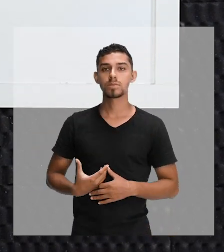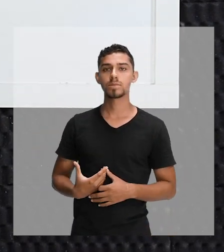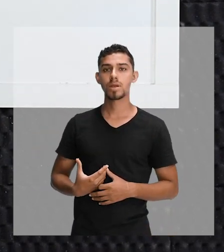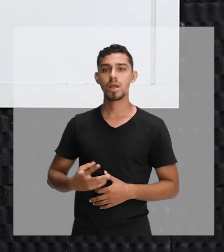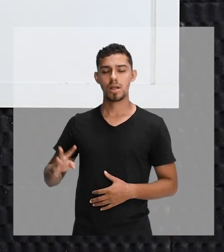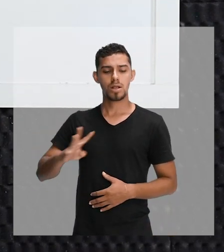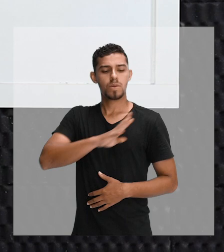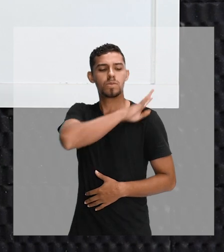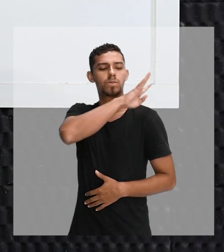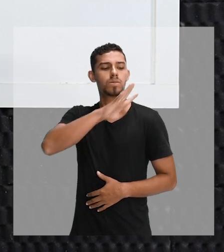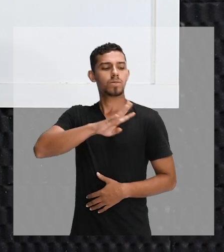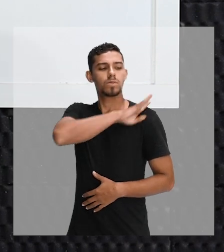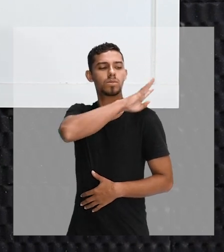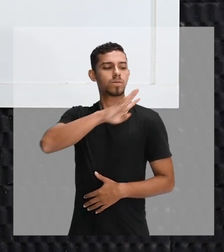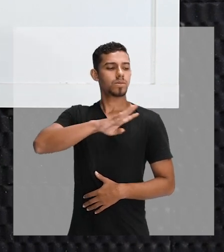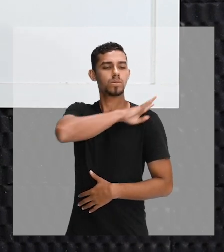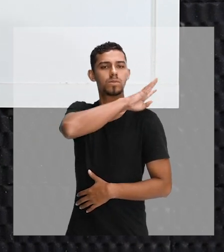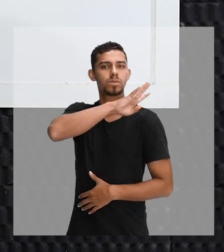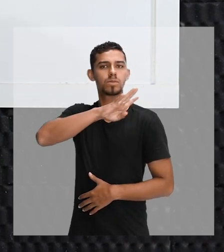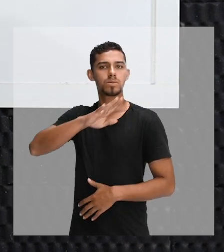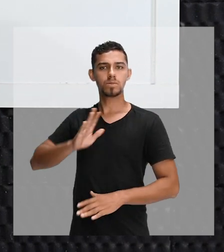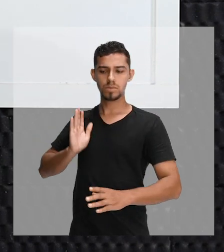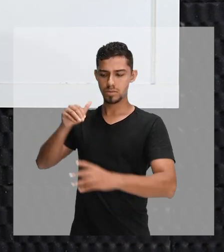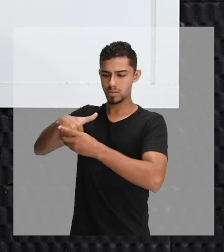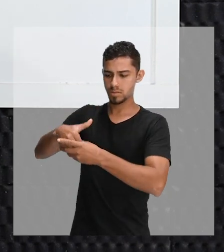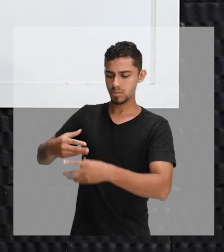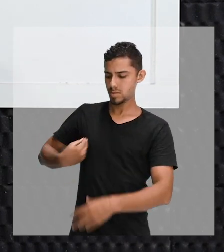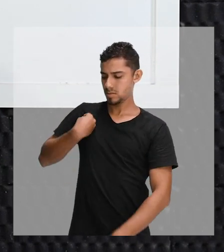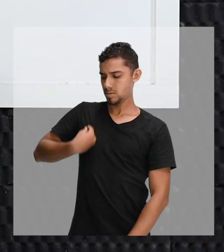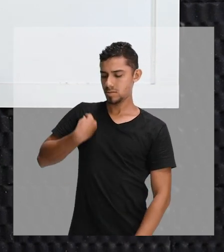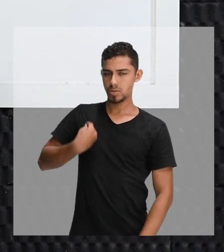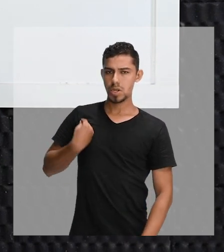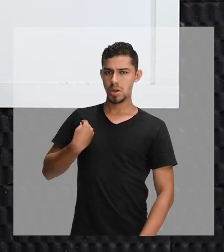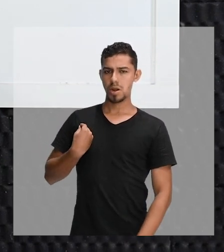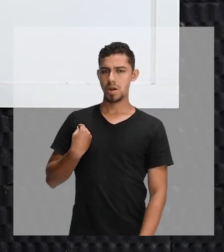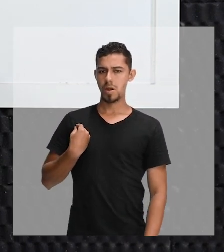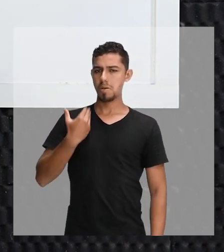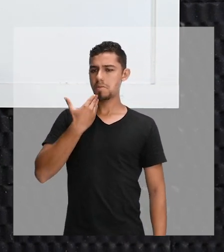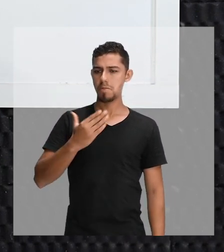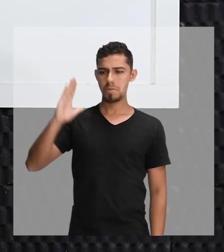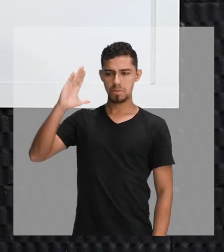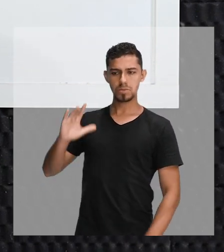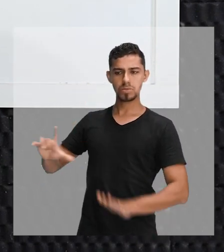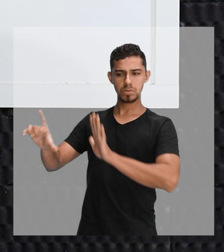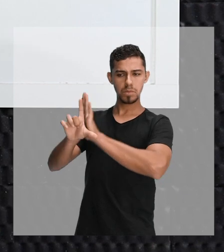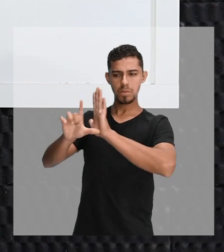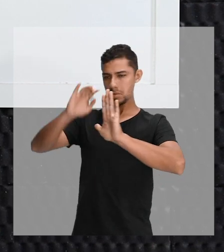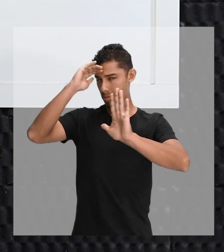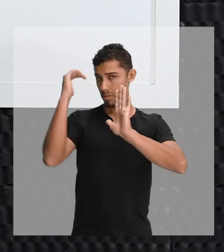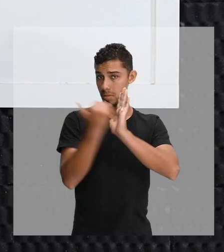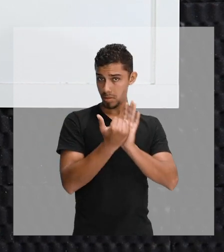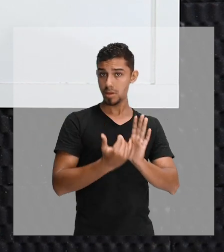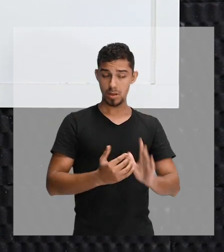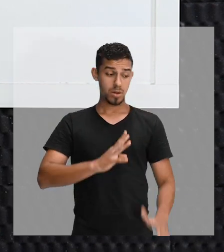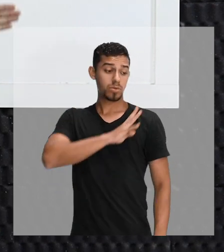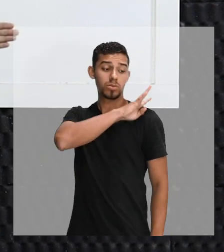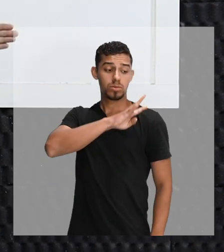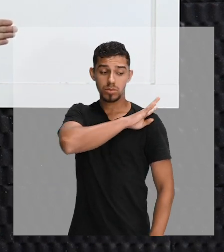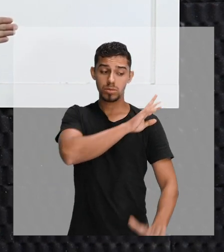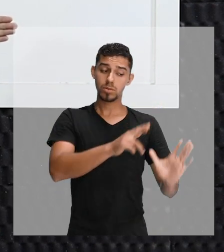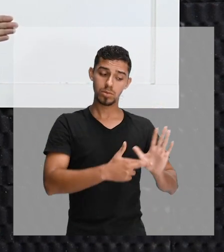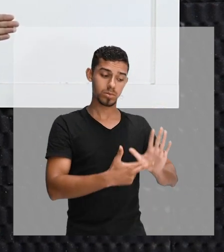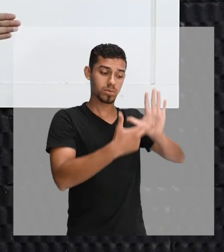Democracia participativa. Esse é o bambambam hoje do mundo inteiro. Todo mundo quer. Lembra que existe democracia